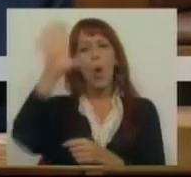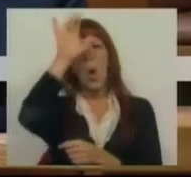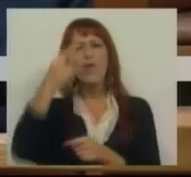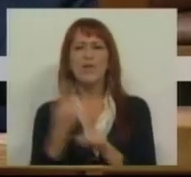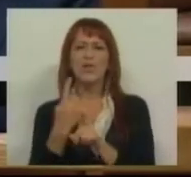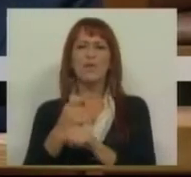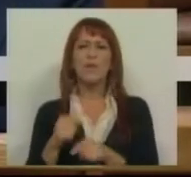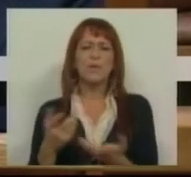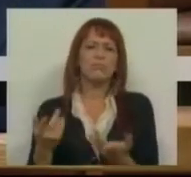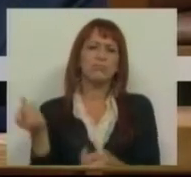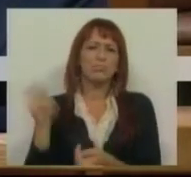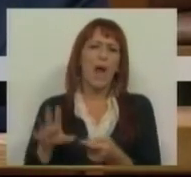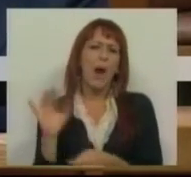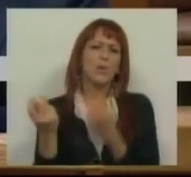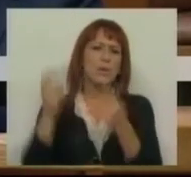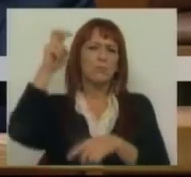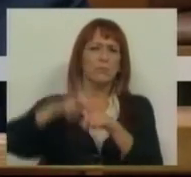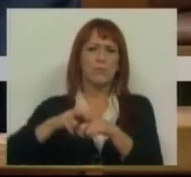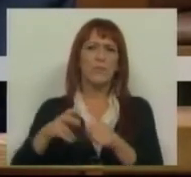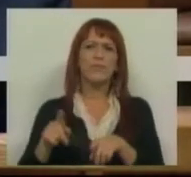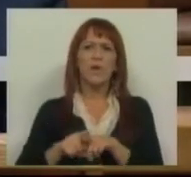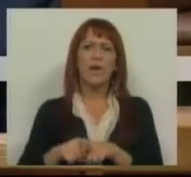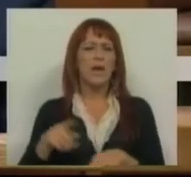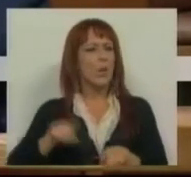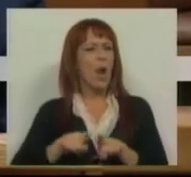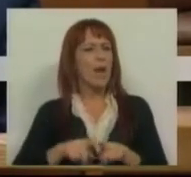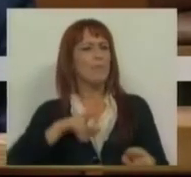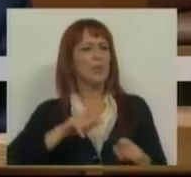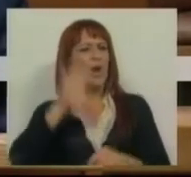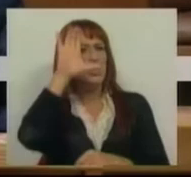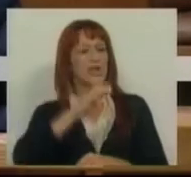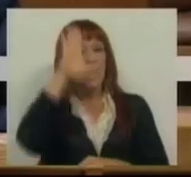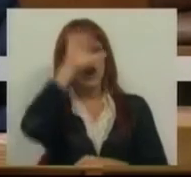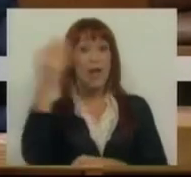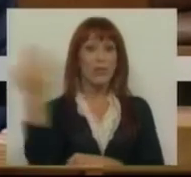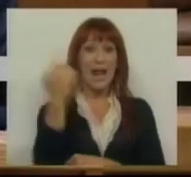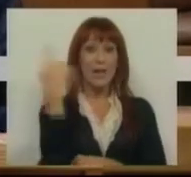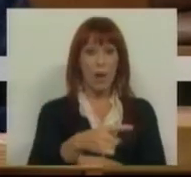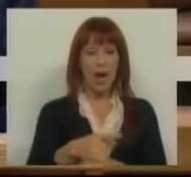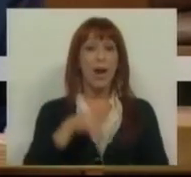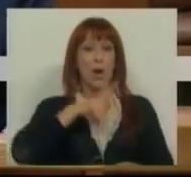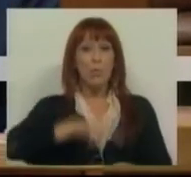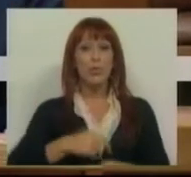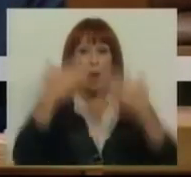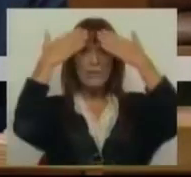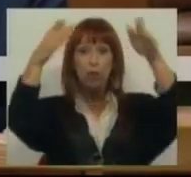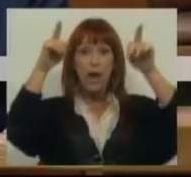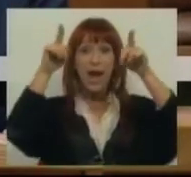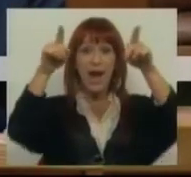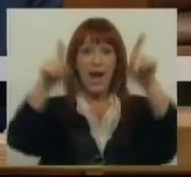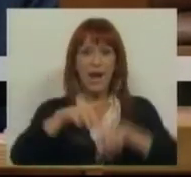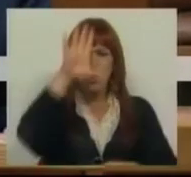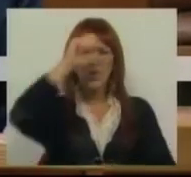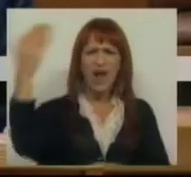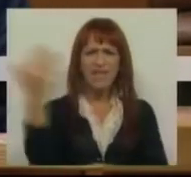que circunstancialmente ocupa o lugar que faz de Portugal um Estado de Direito. Portugal é uma democracia e